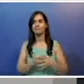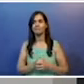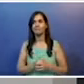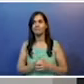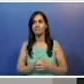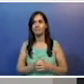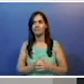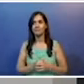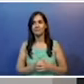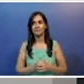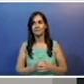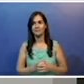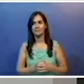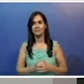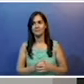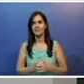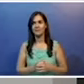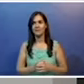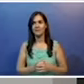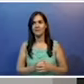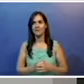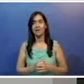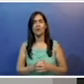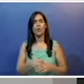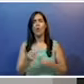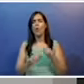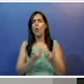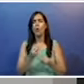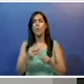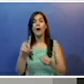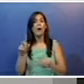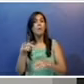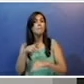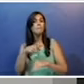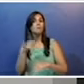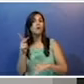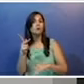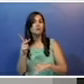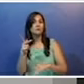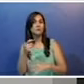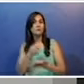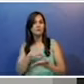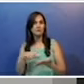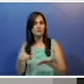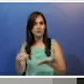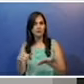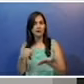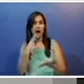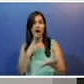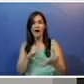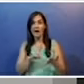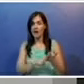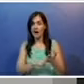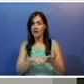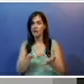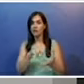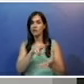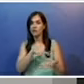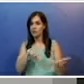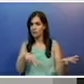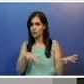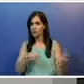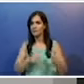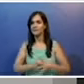post-scriptum. Significa pós-escrita, carta dos leitores. Então vamos ver?